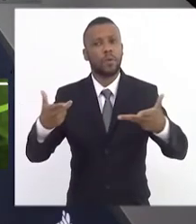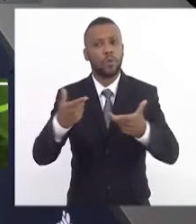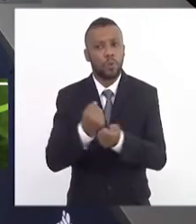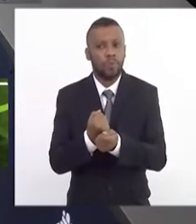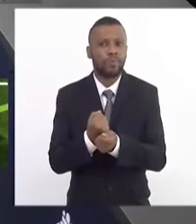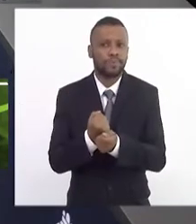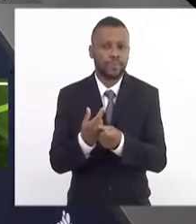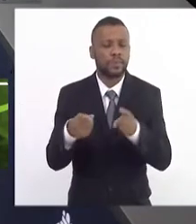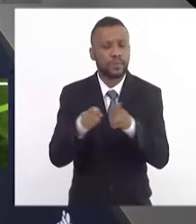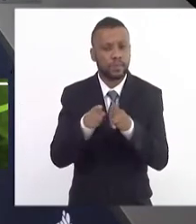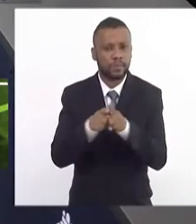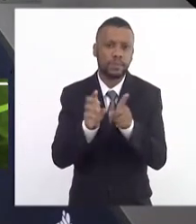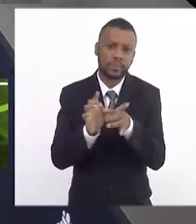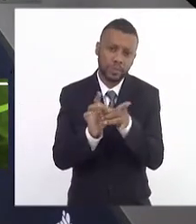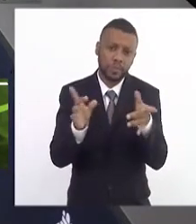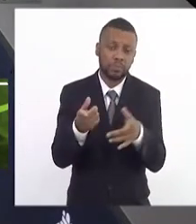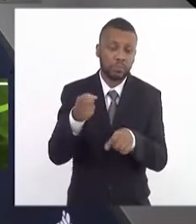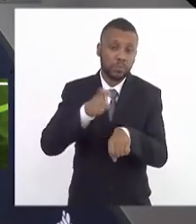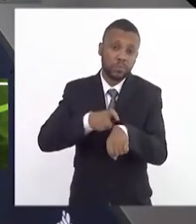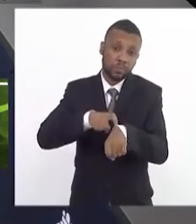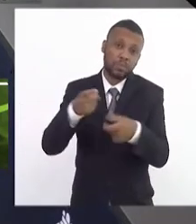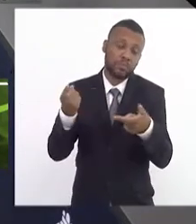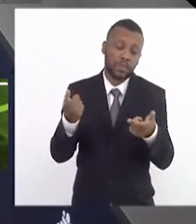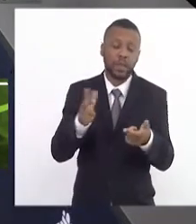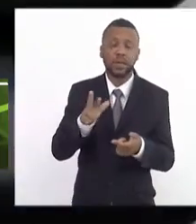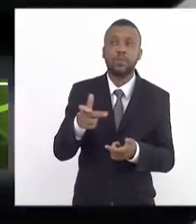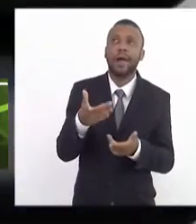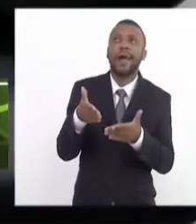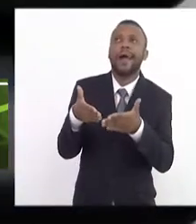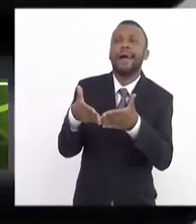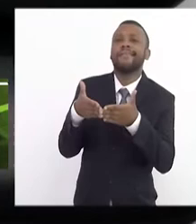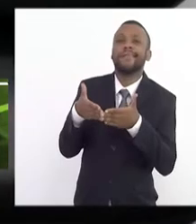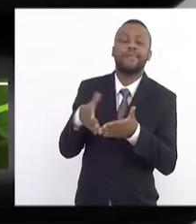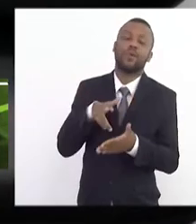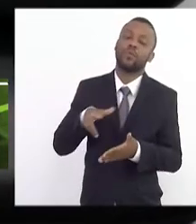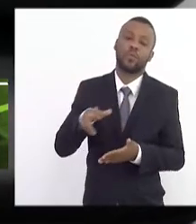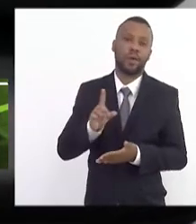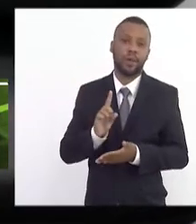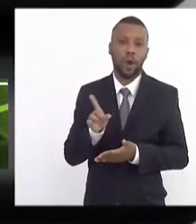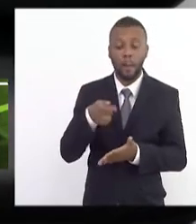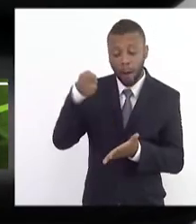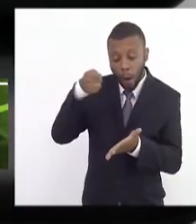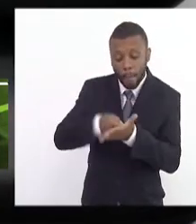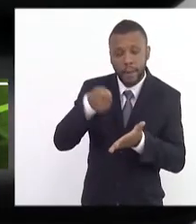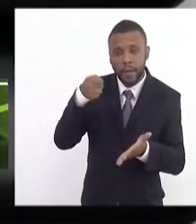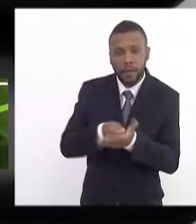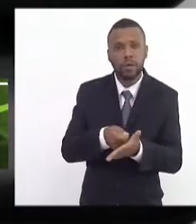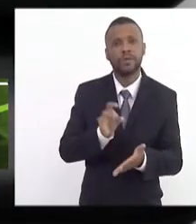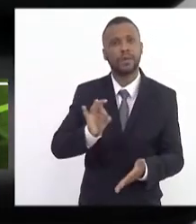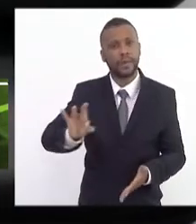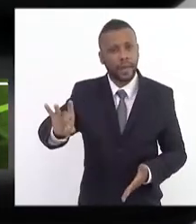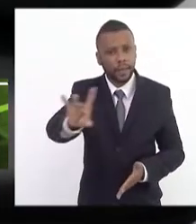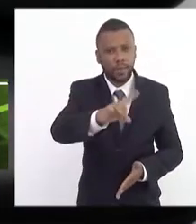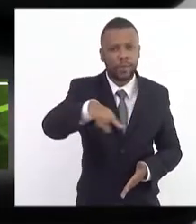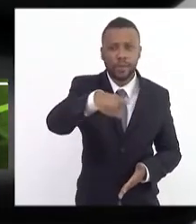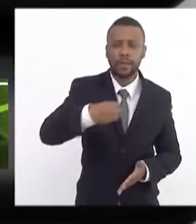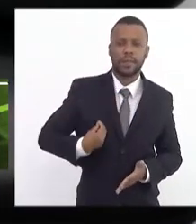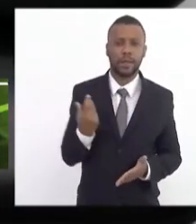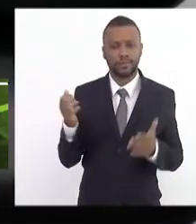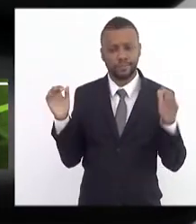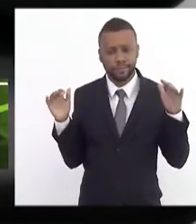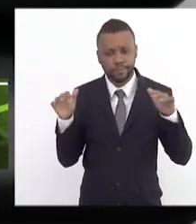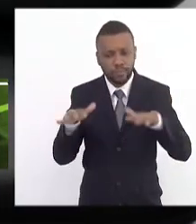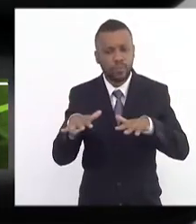pela disponibilidade, né, que não é favor, é realmente uma obrigação dos senhores e senhoras estarem aqui para prestar